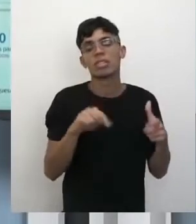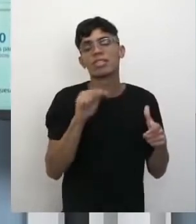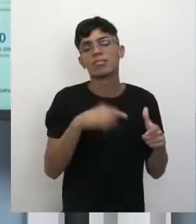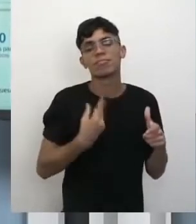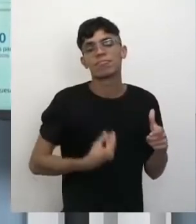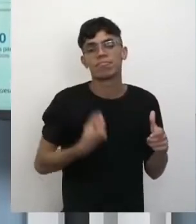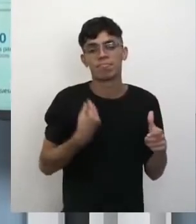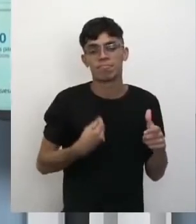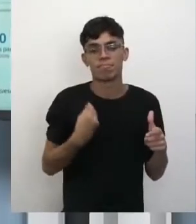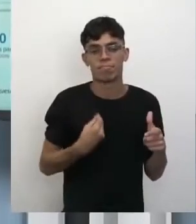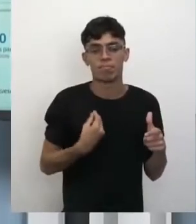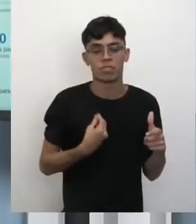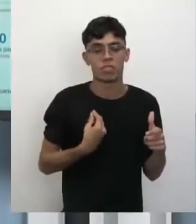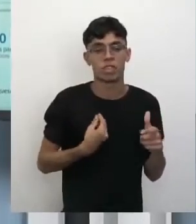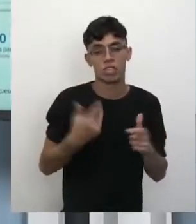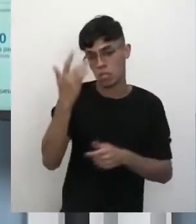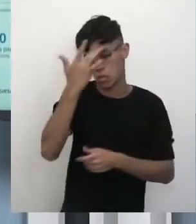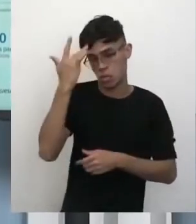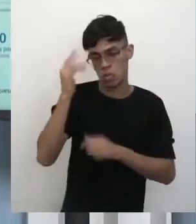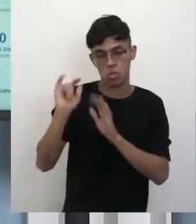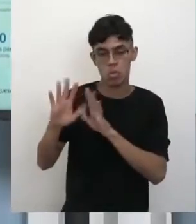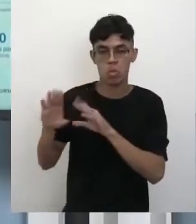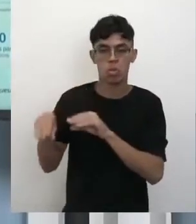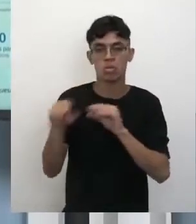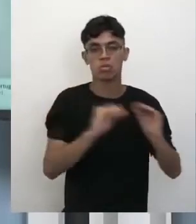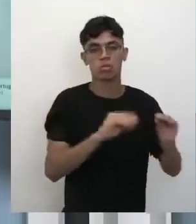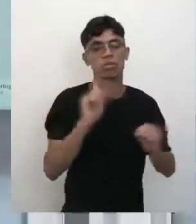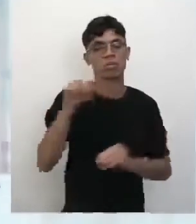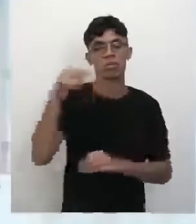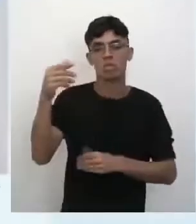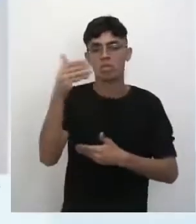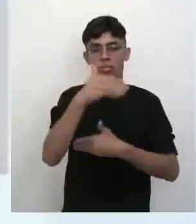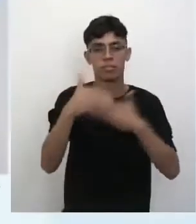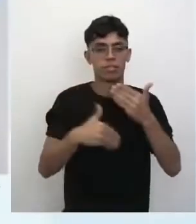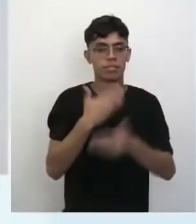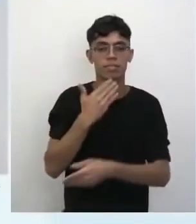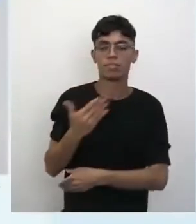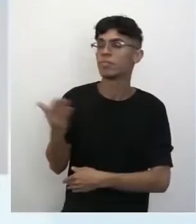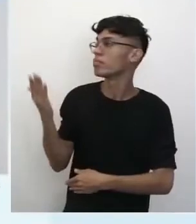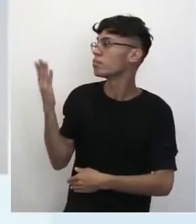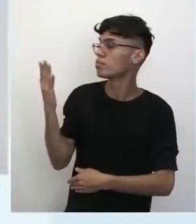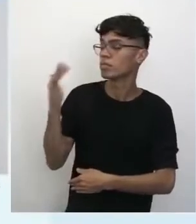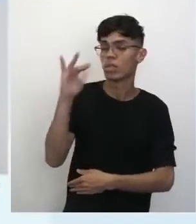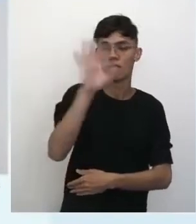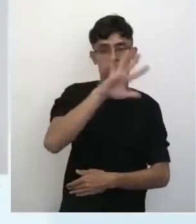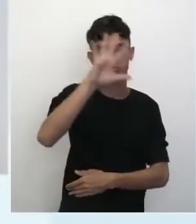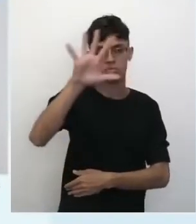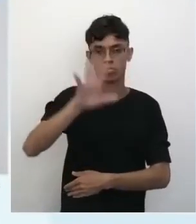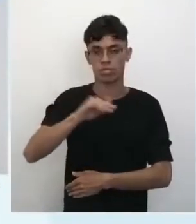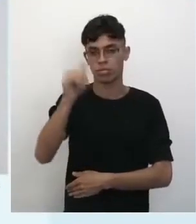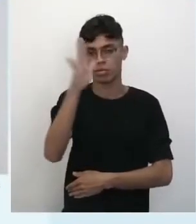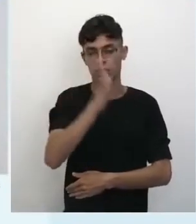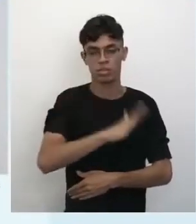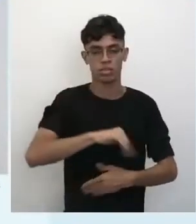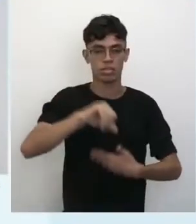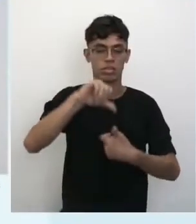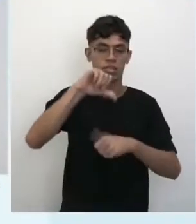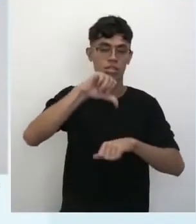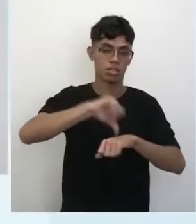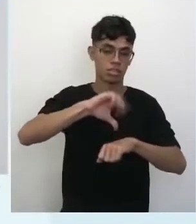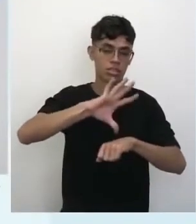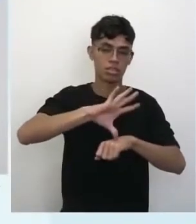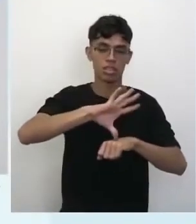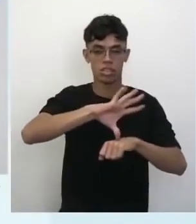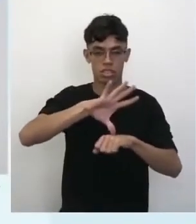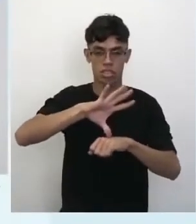localizado esses refugiados. Vamos lá para a próxima tela, que aí nós temos um mapa do Brasil, mostrando aí as solicitações de